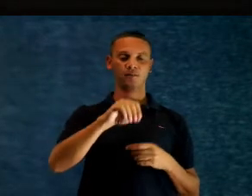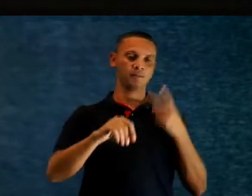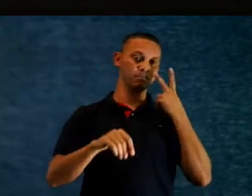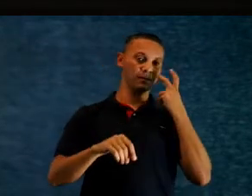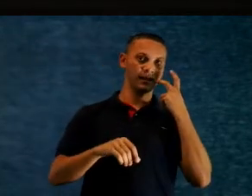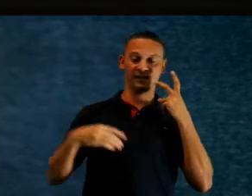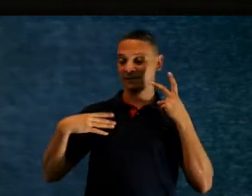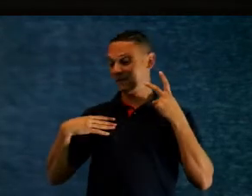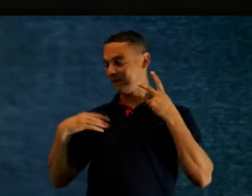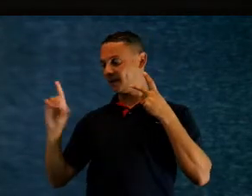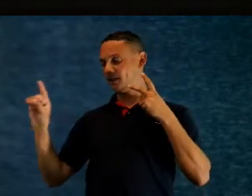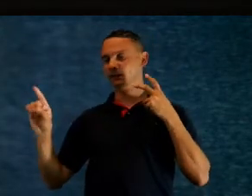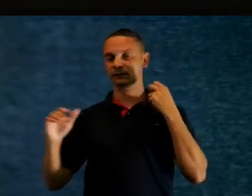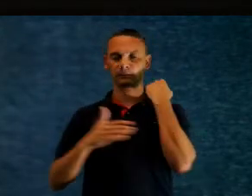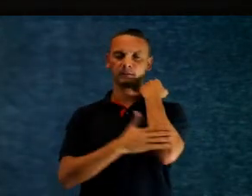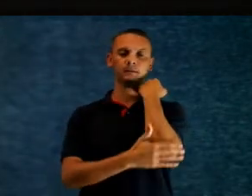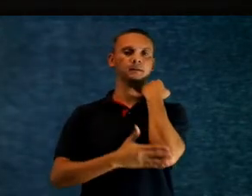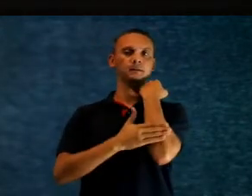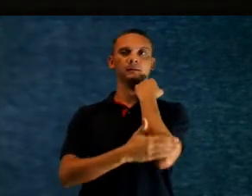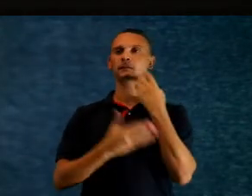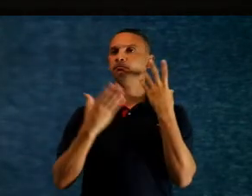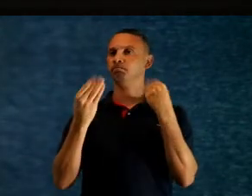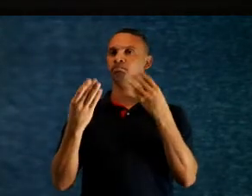esta, é interessante isso.